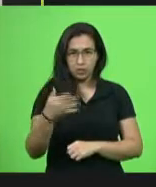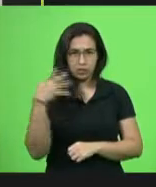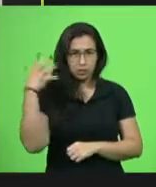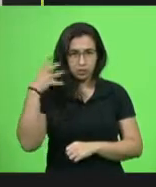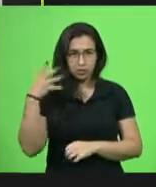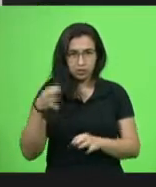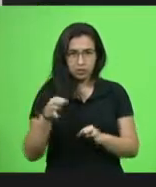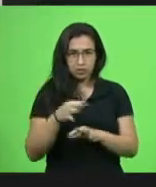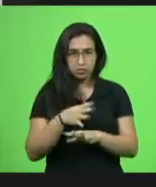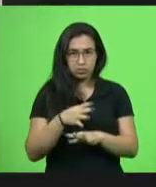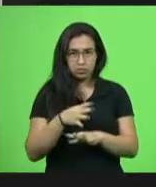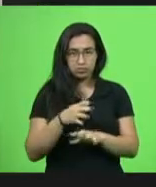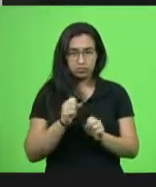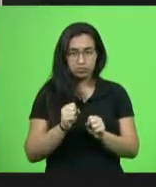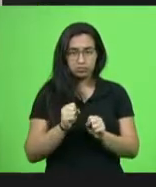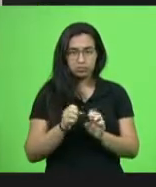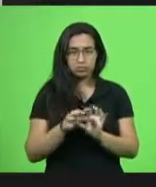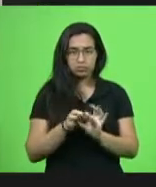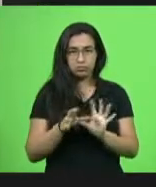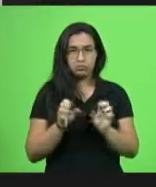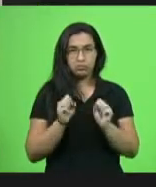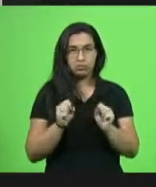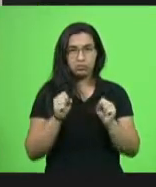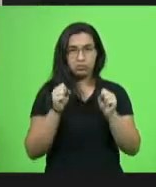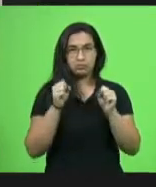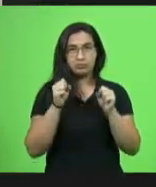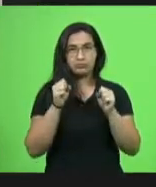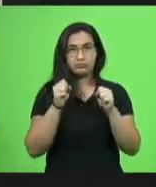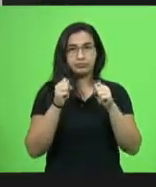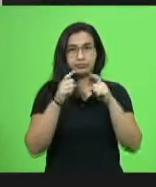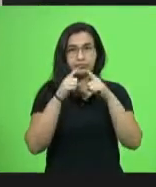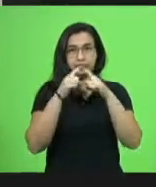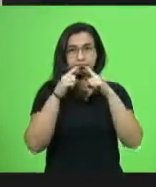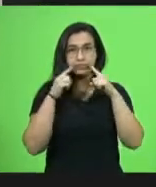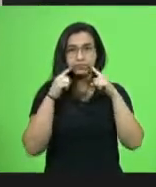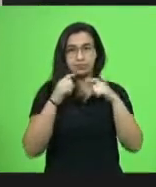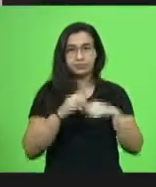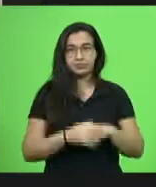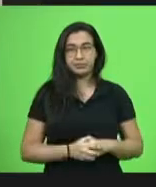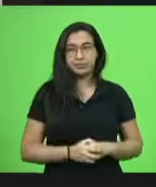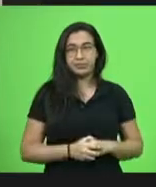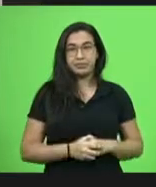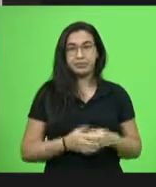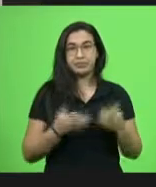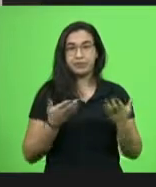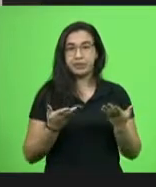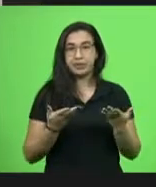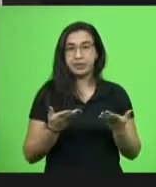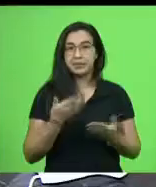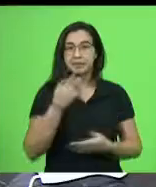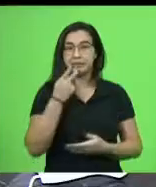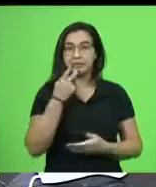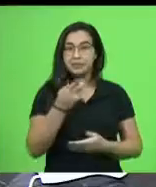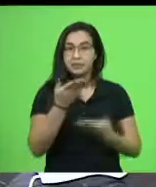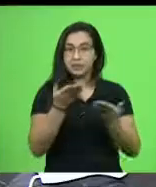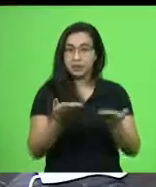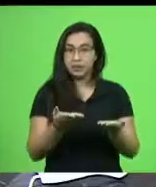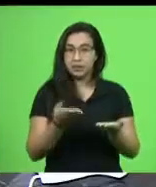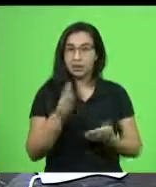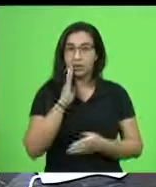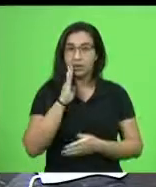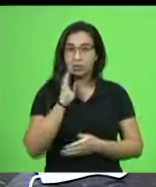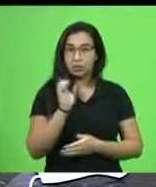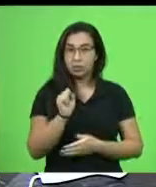fim. Pois não, deputado, só peço. Também quero consultar o deputado Bruno, se